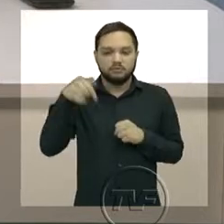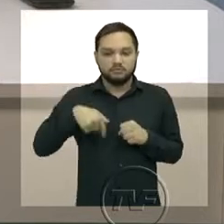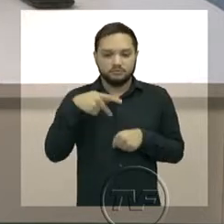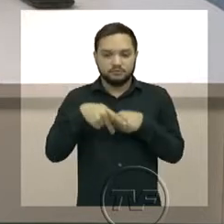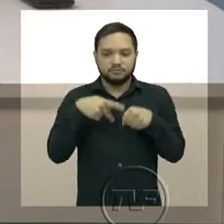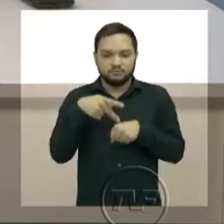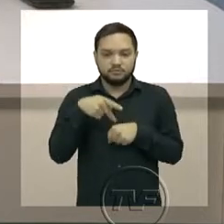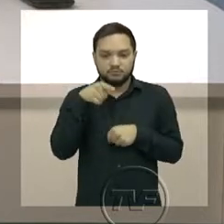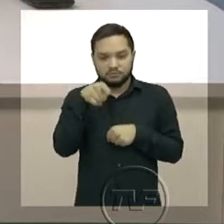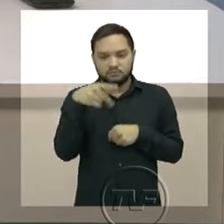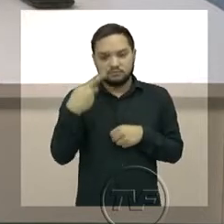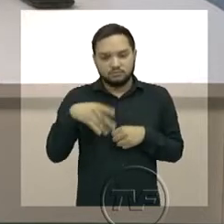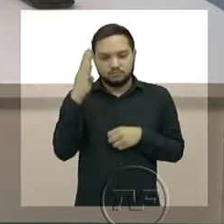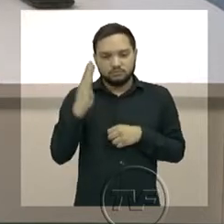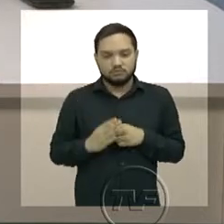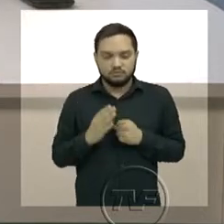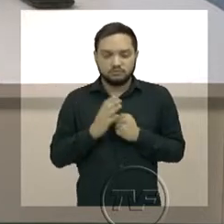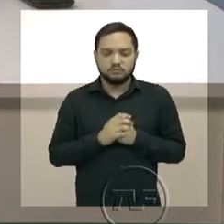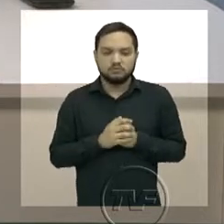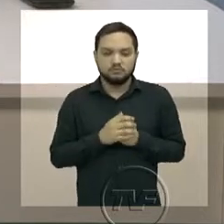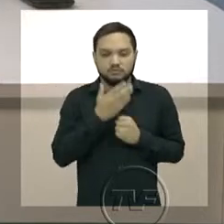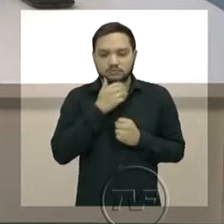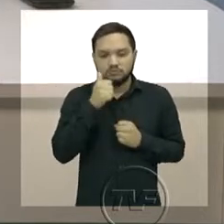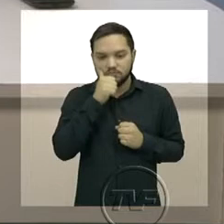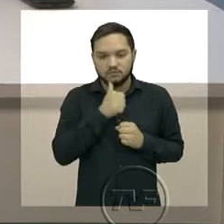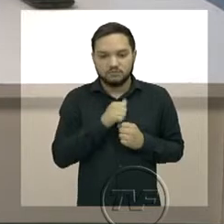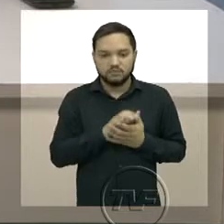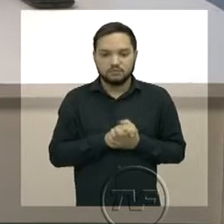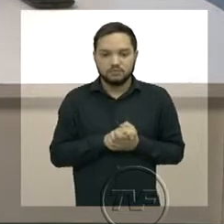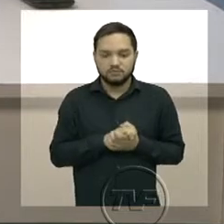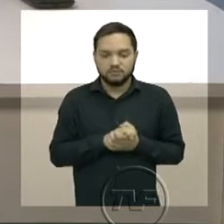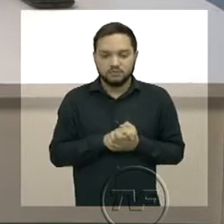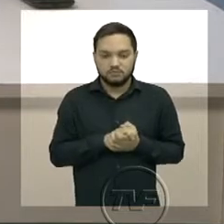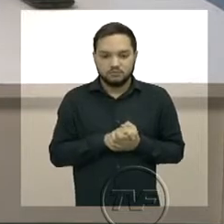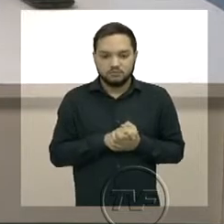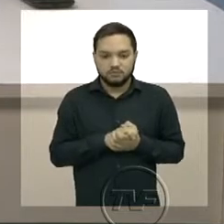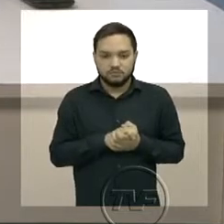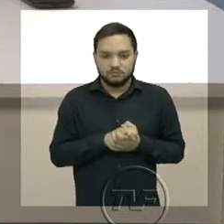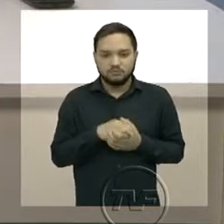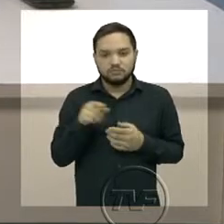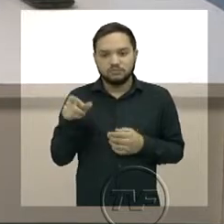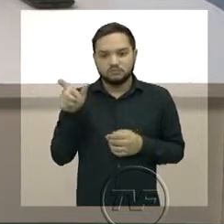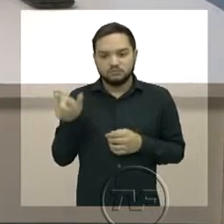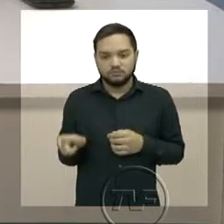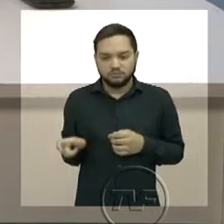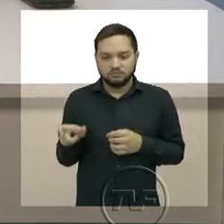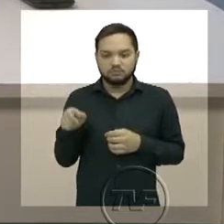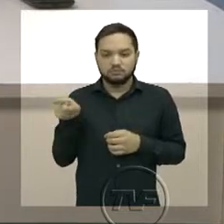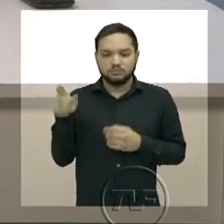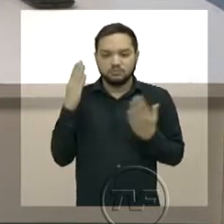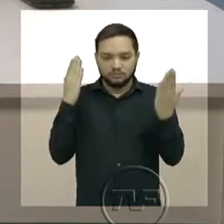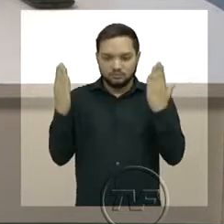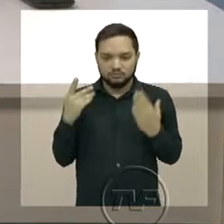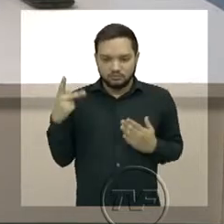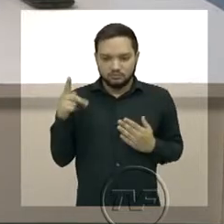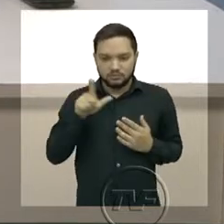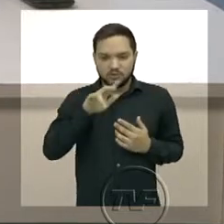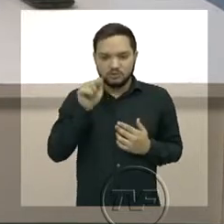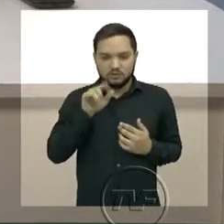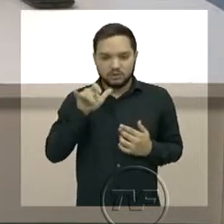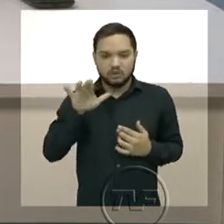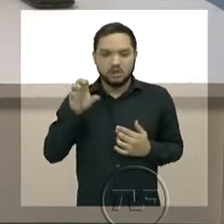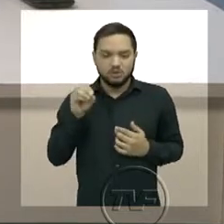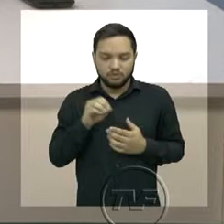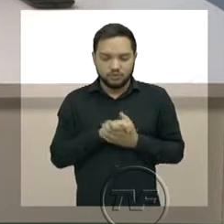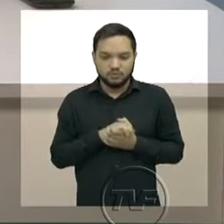para você brasileiro, para você brasileira, para todos nós. A partir da análise do consultor político Luiz Cláudio Ferreira Barbosa, também de